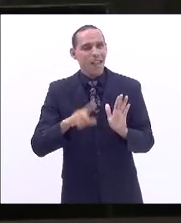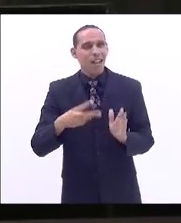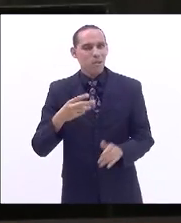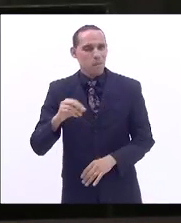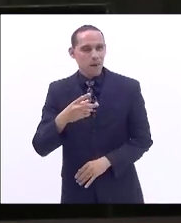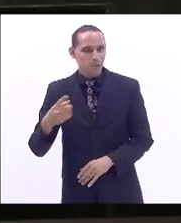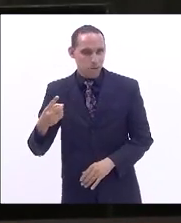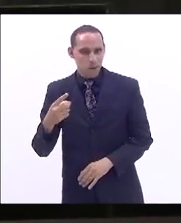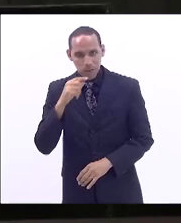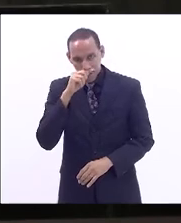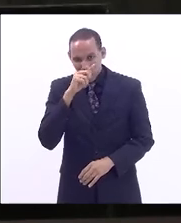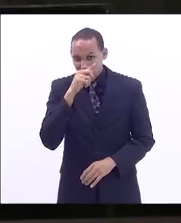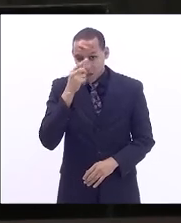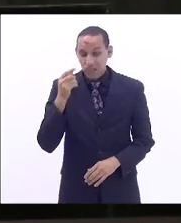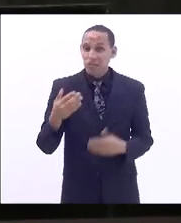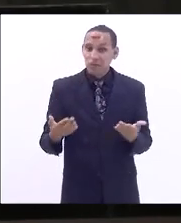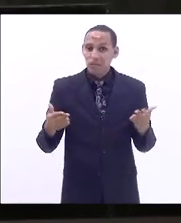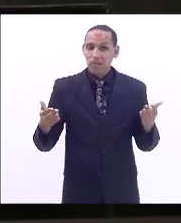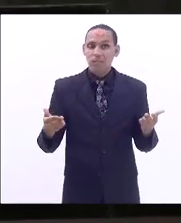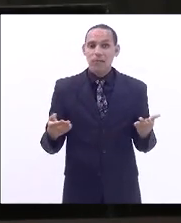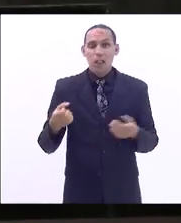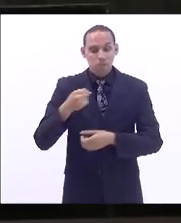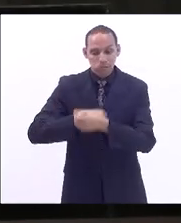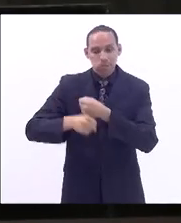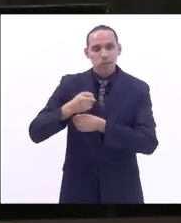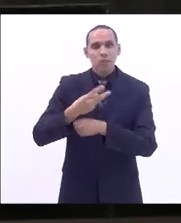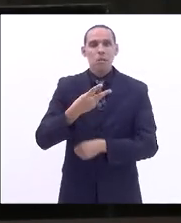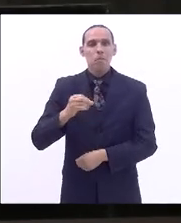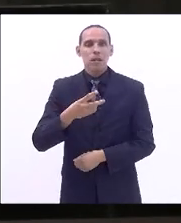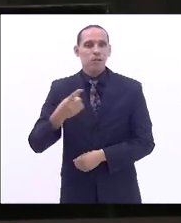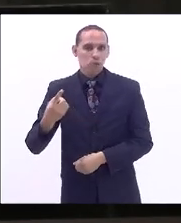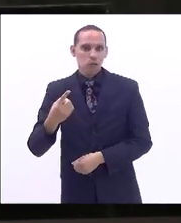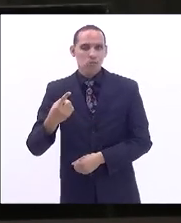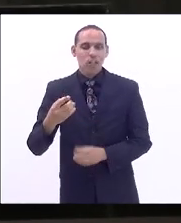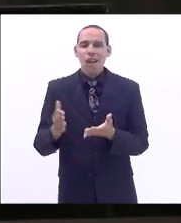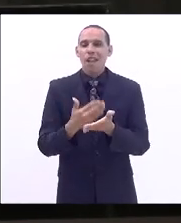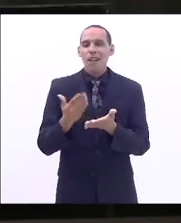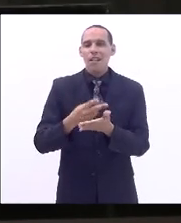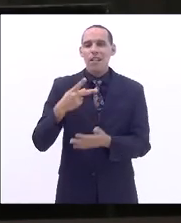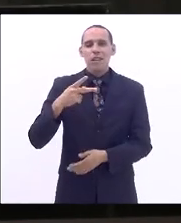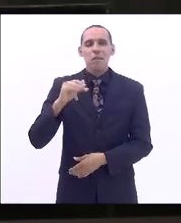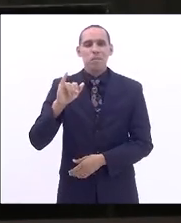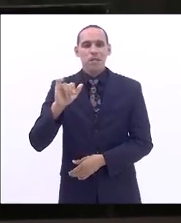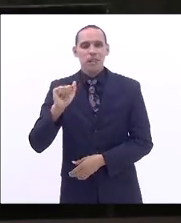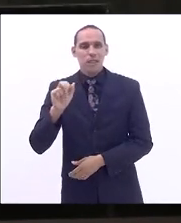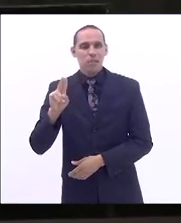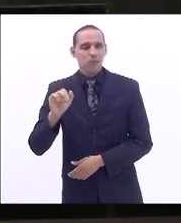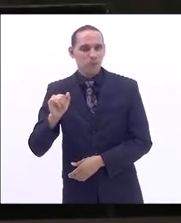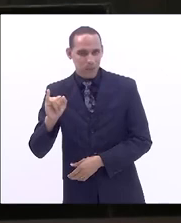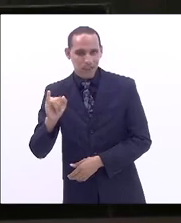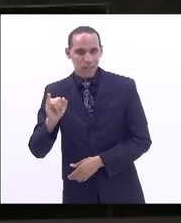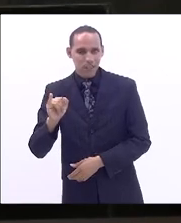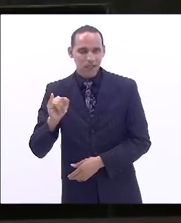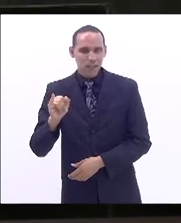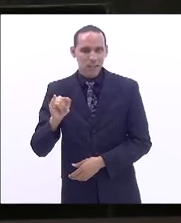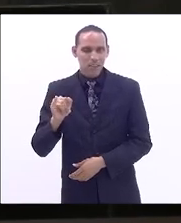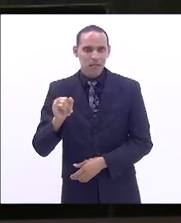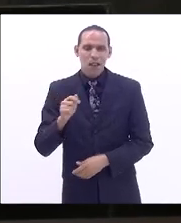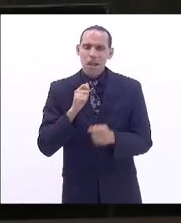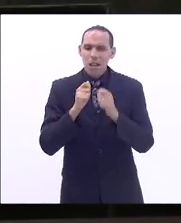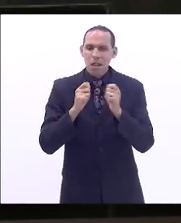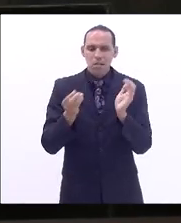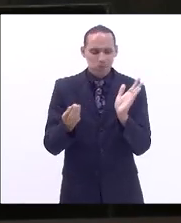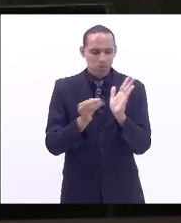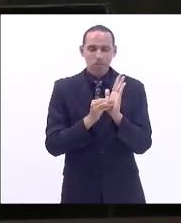2021 em 2021 a revista Piauí trouxe uma reportagem muito interessante